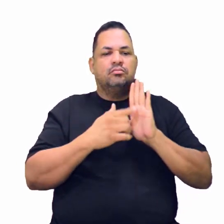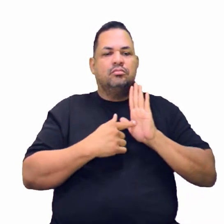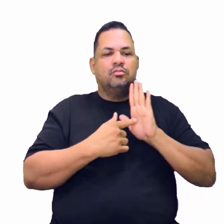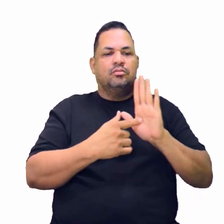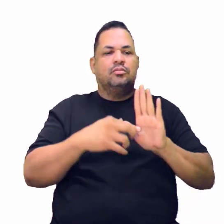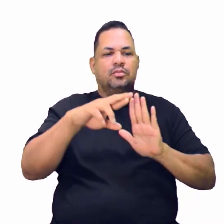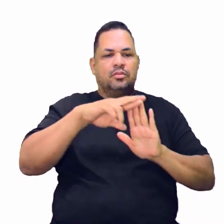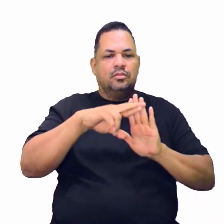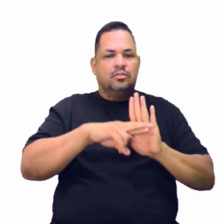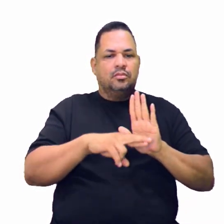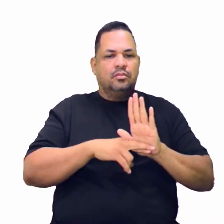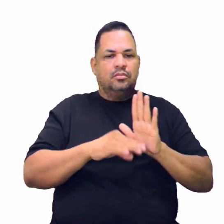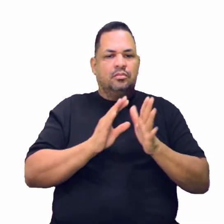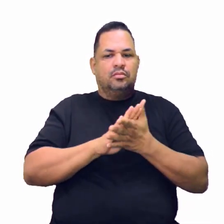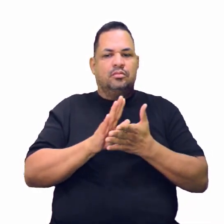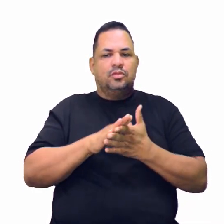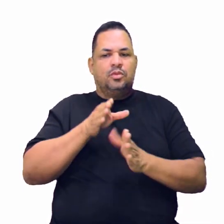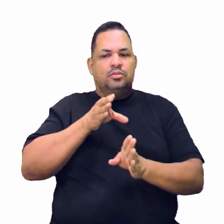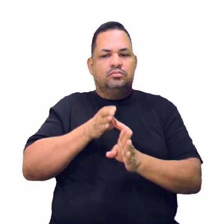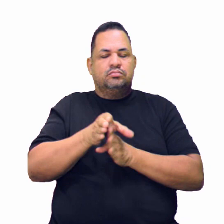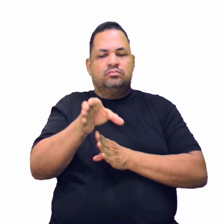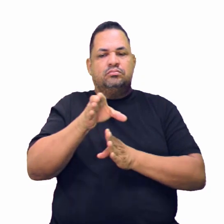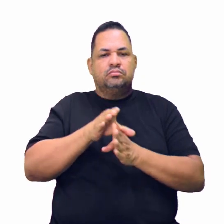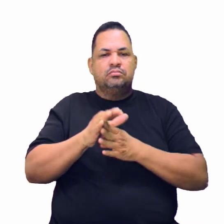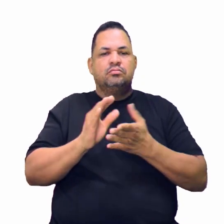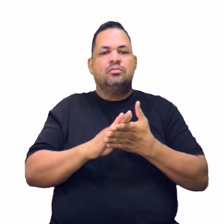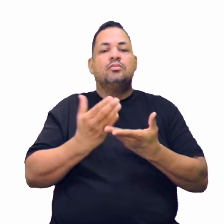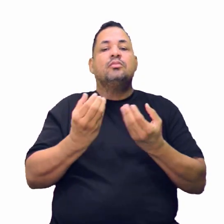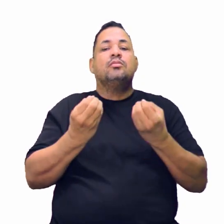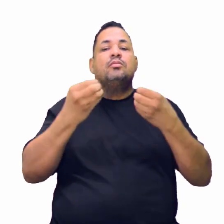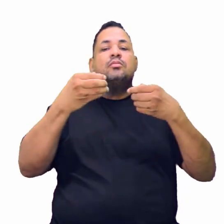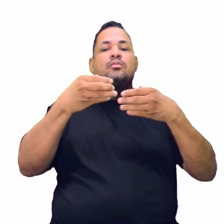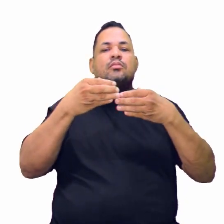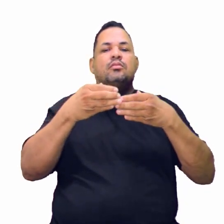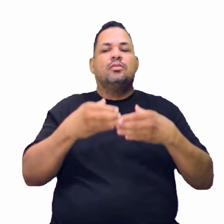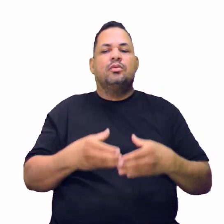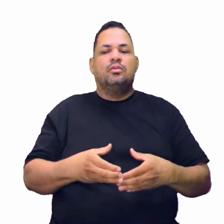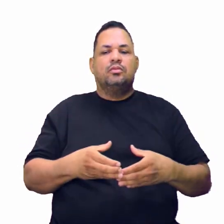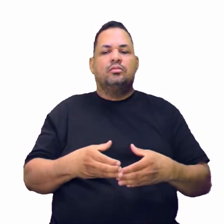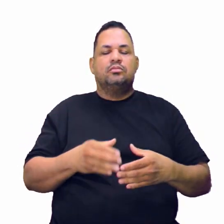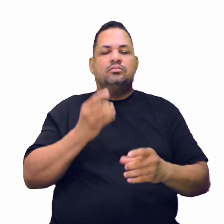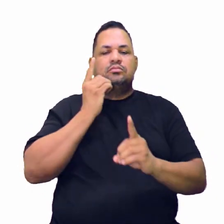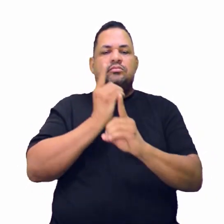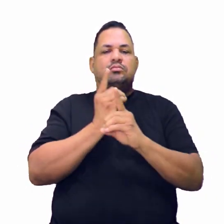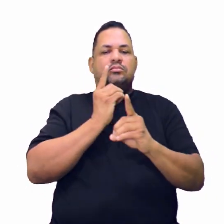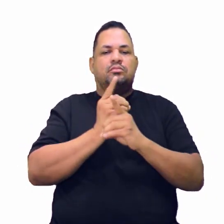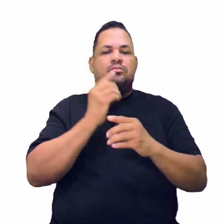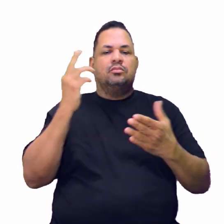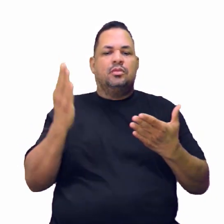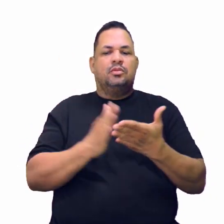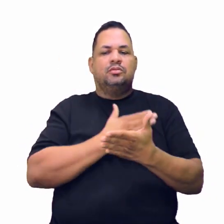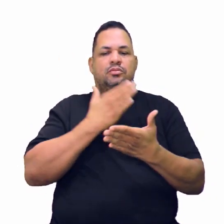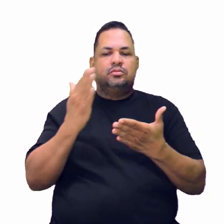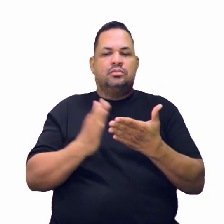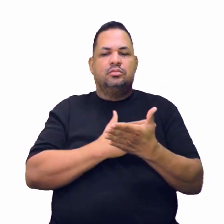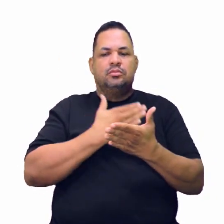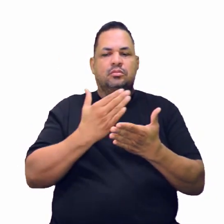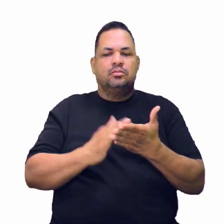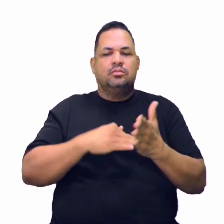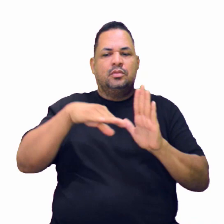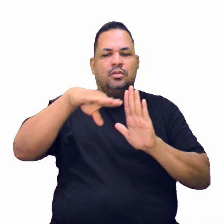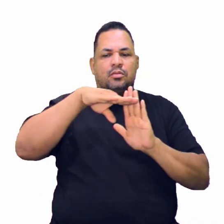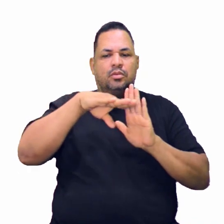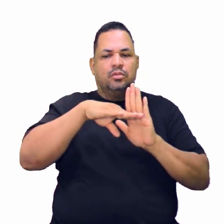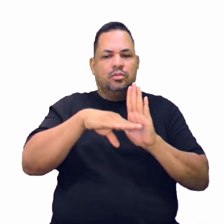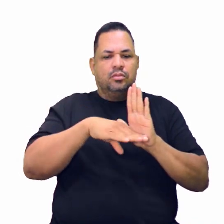nos instruem. Ou seja, onde que eu vou encontrar esse tipo de texto? Nos manuais, de instruções, tá certo?